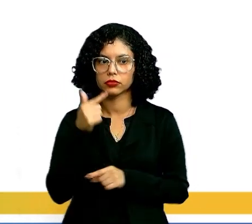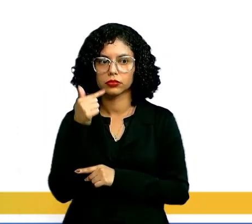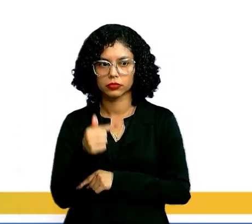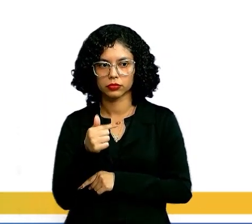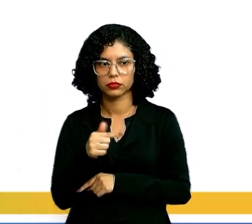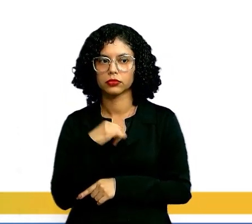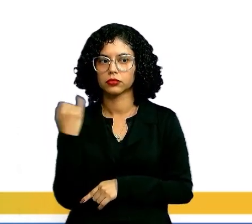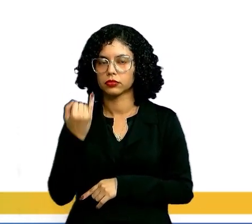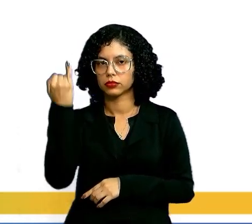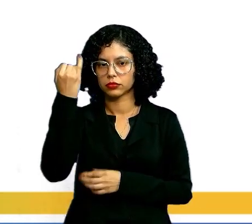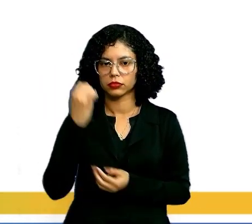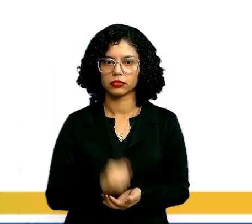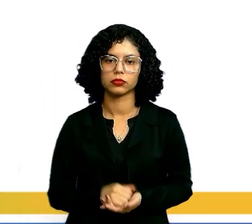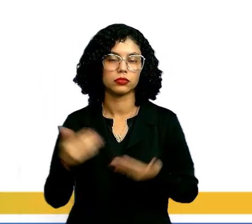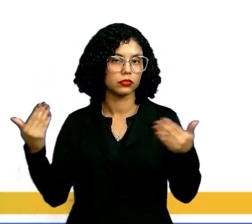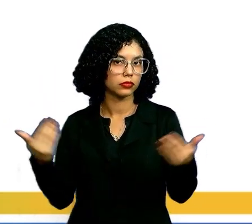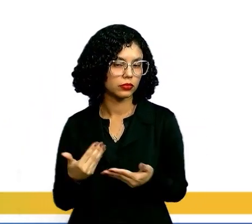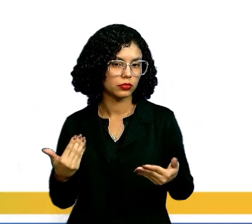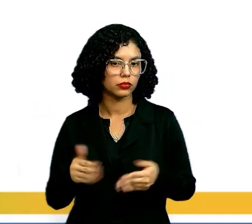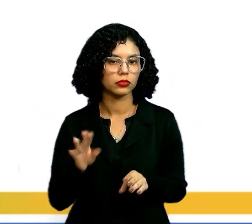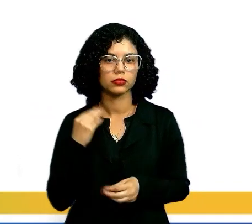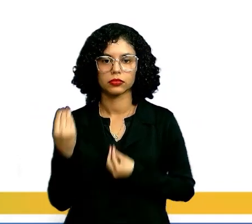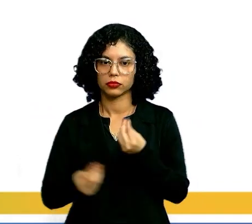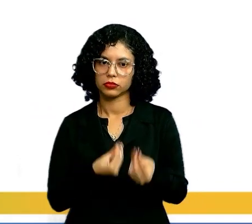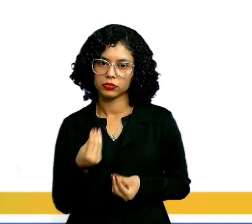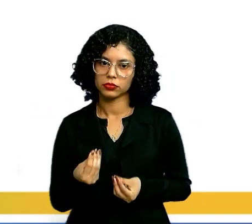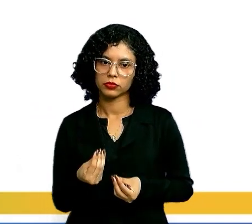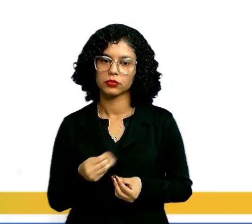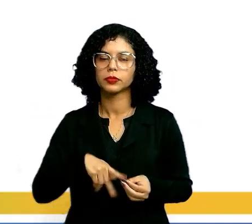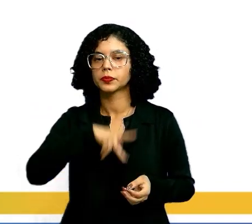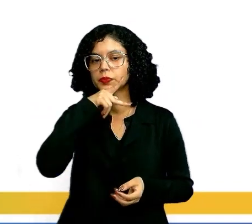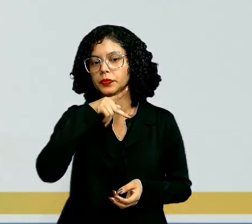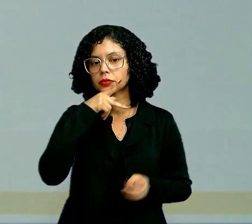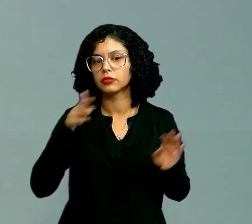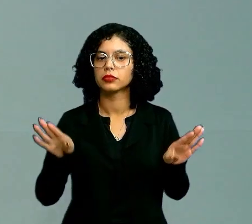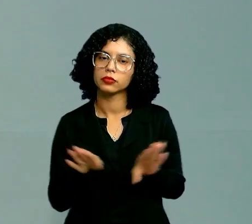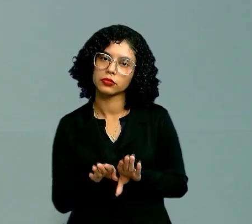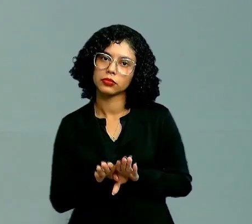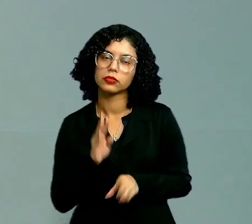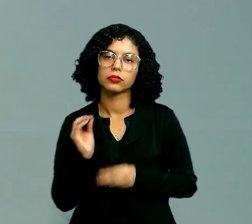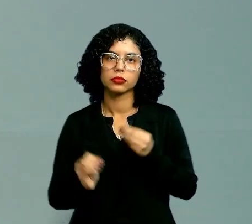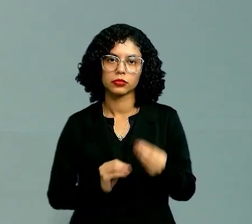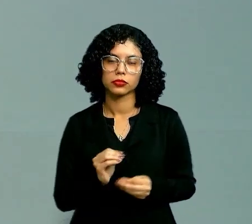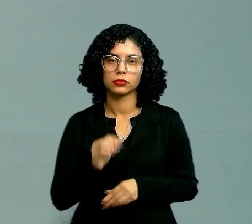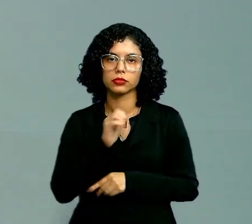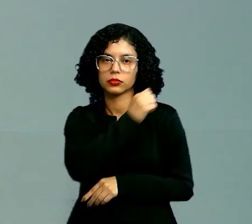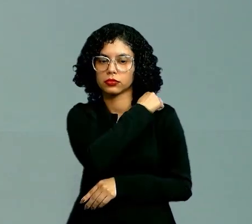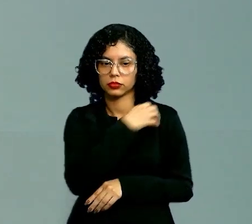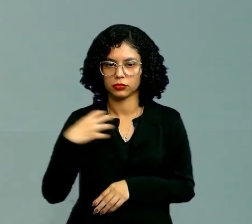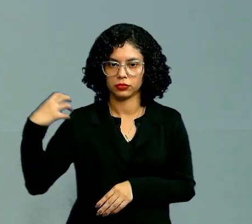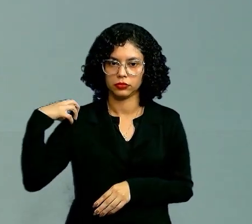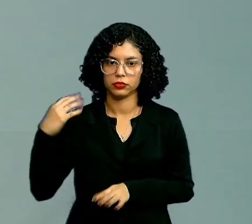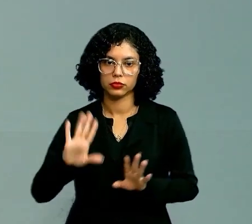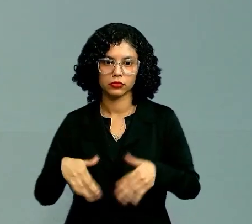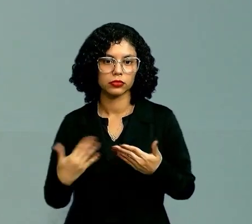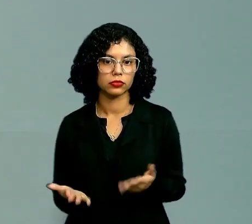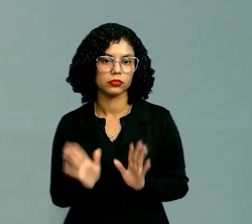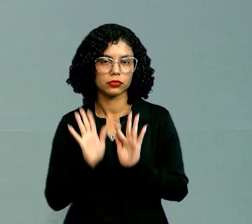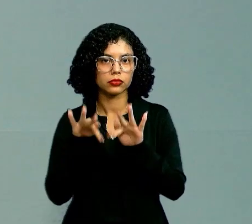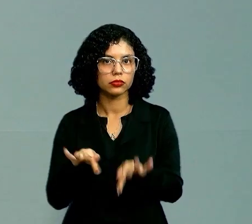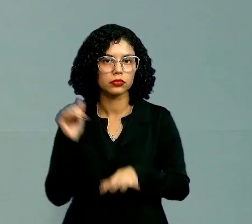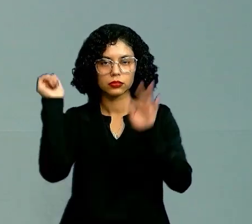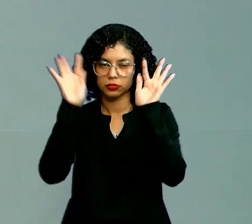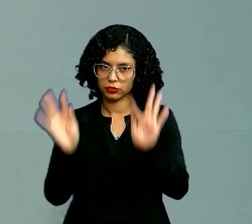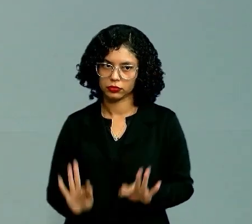virtudes principais Agora Tanto para o Platão como para o Aristóteles qual é a finalidade da virtude a